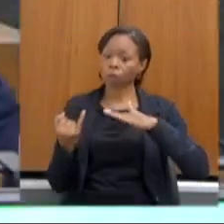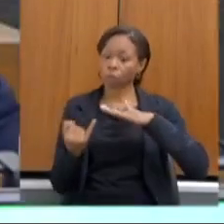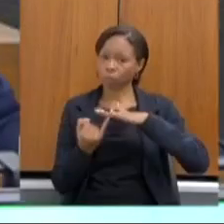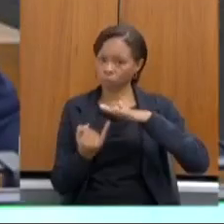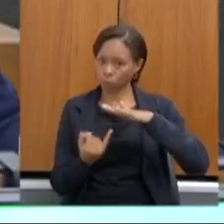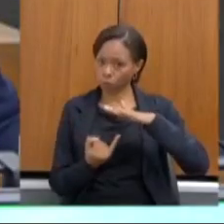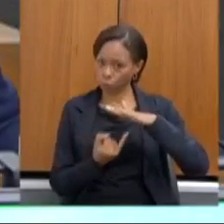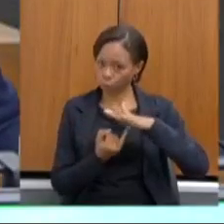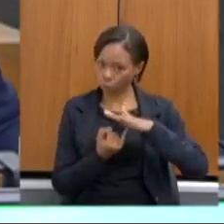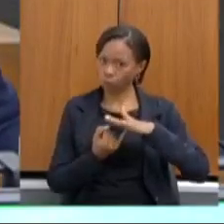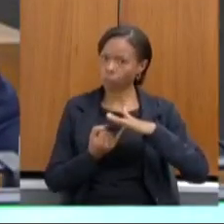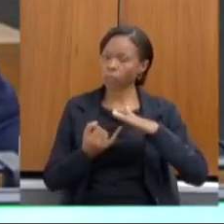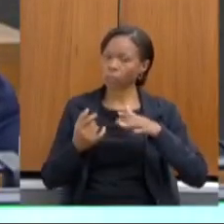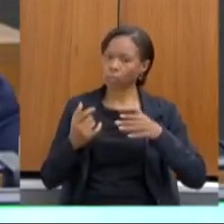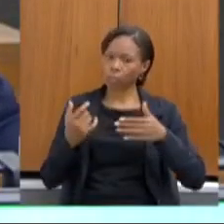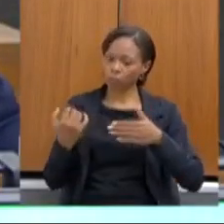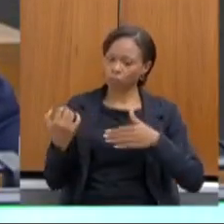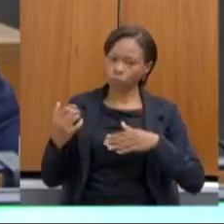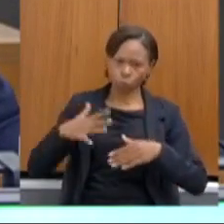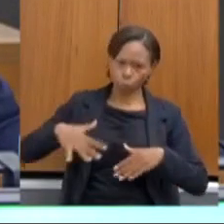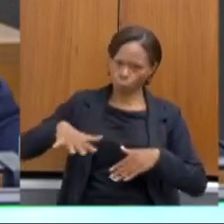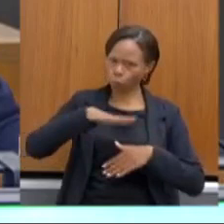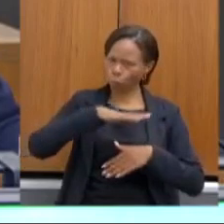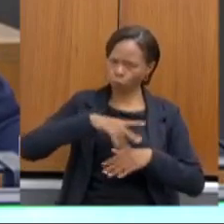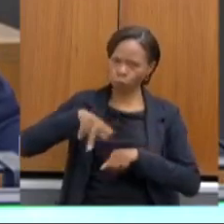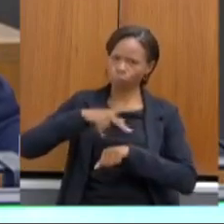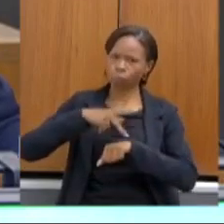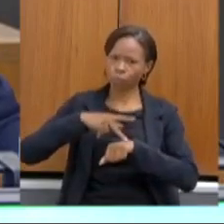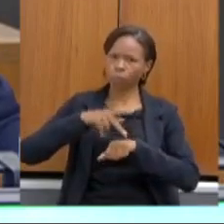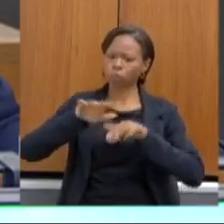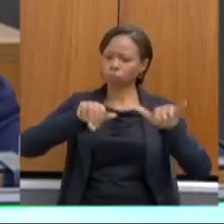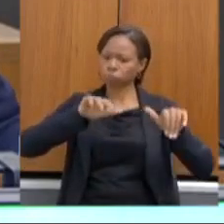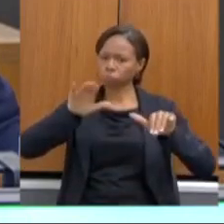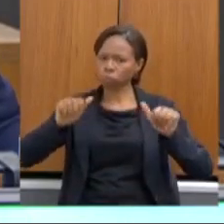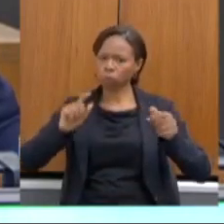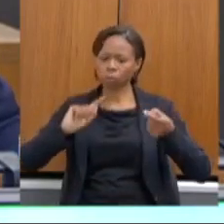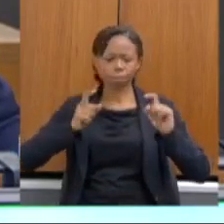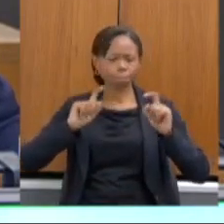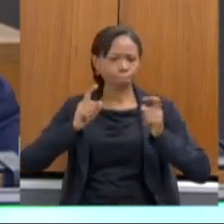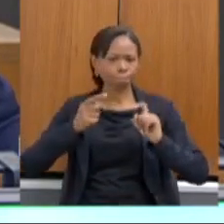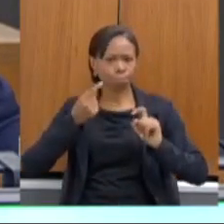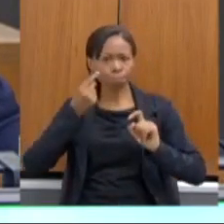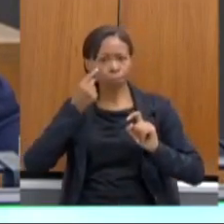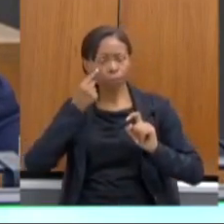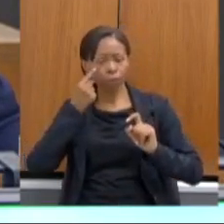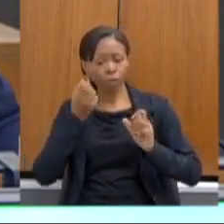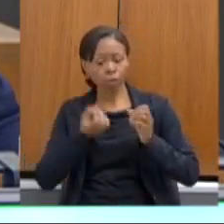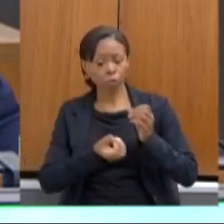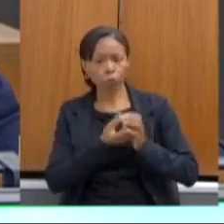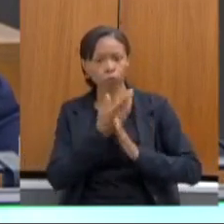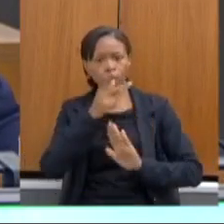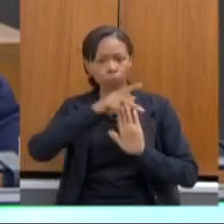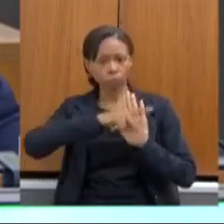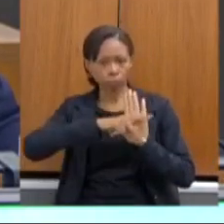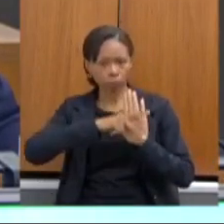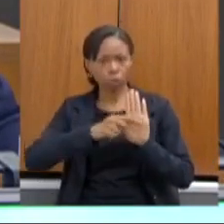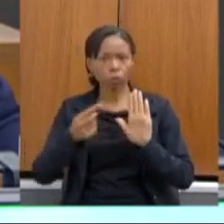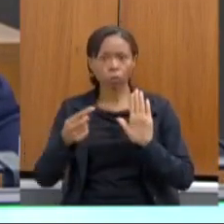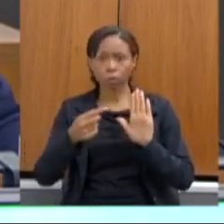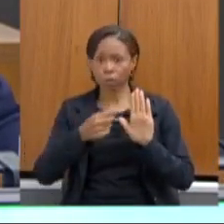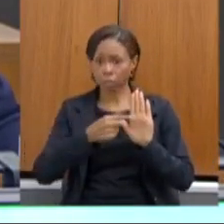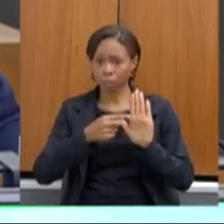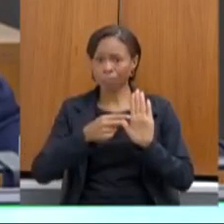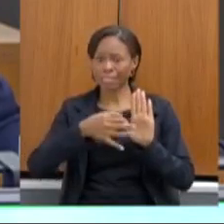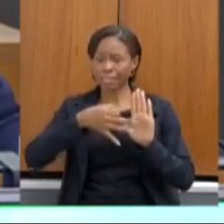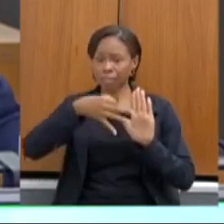o país para o vírus e construímos um programa que possa atender que possa ser realmente